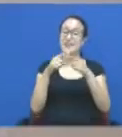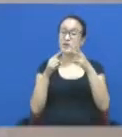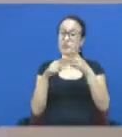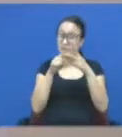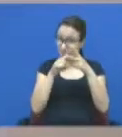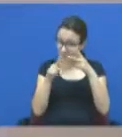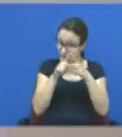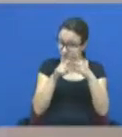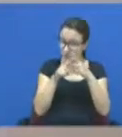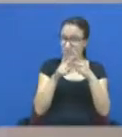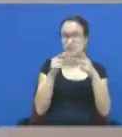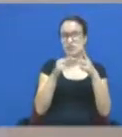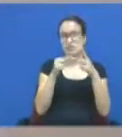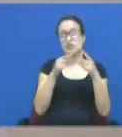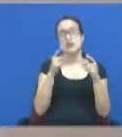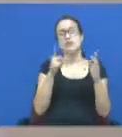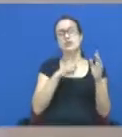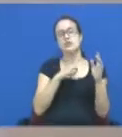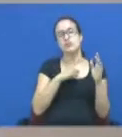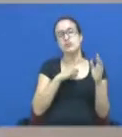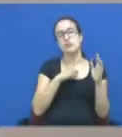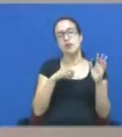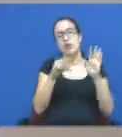do conselho